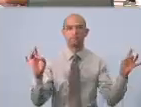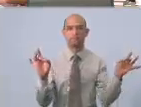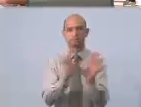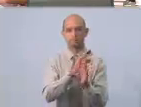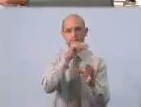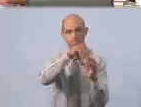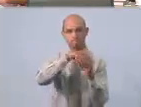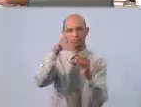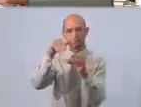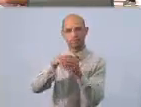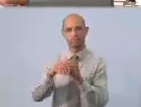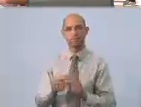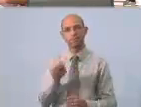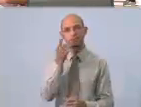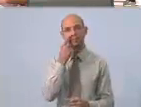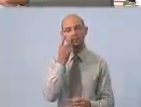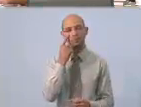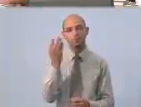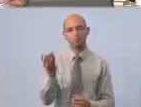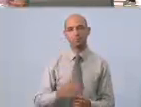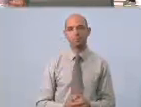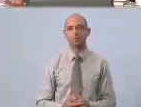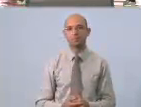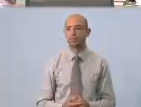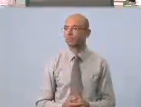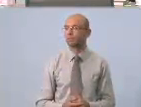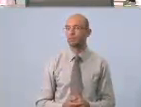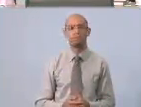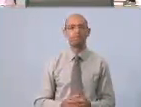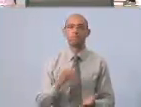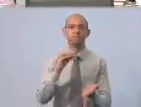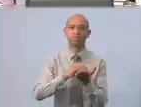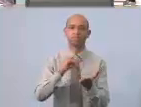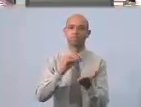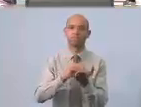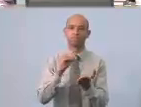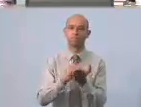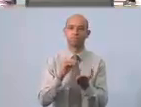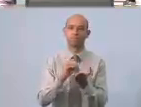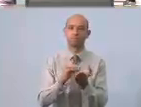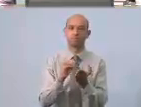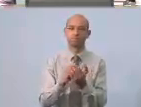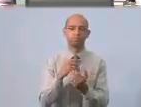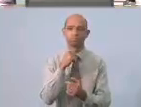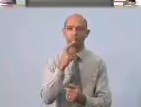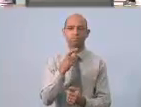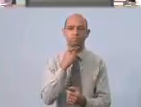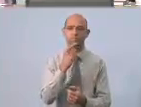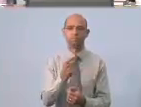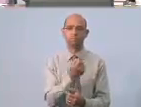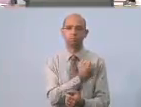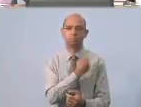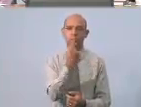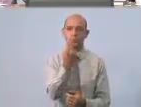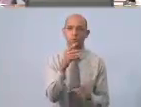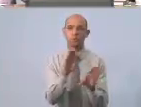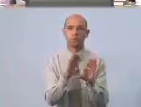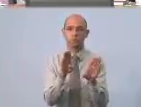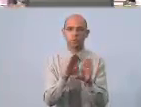Encerrada a votação, declaro prejudicado este item e o